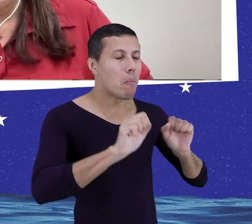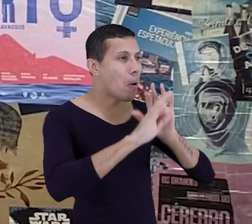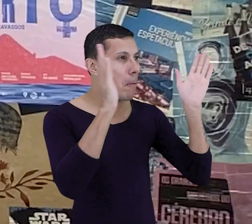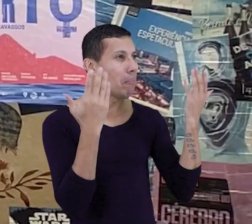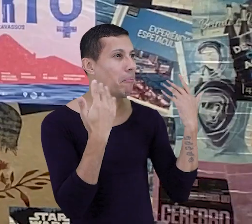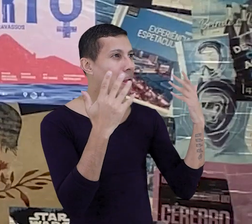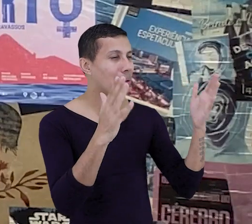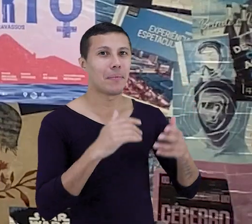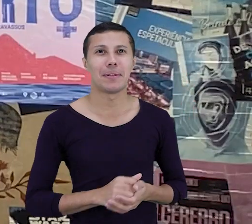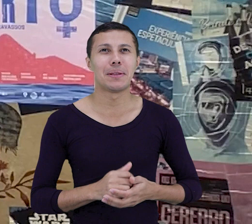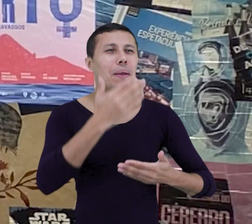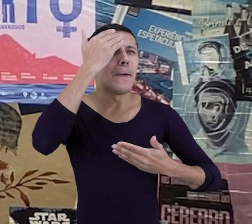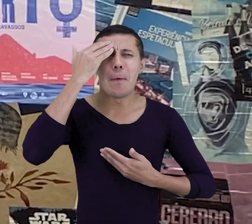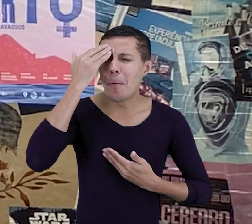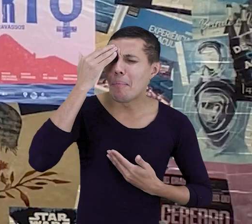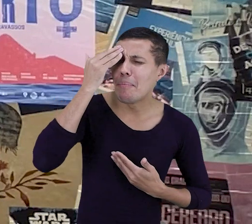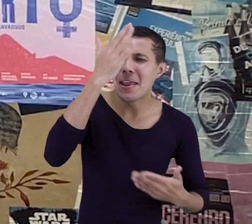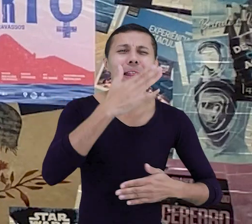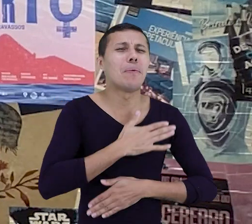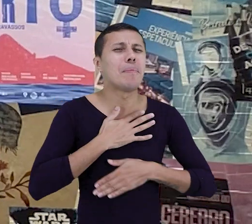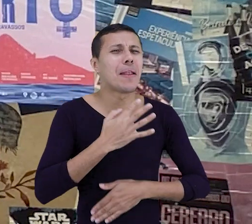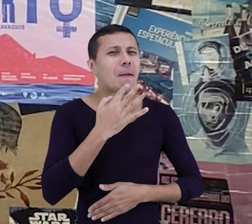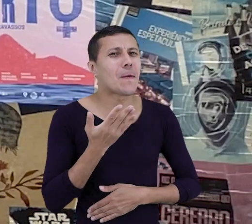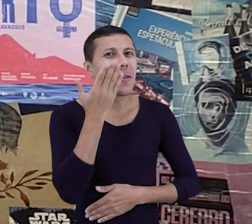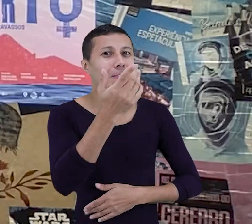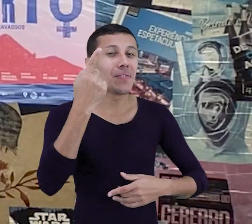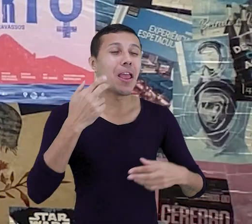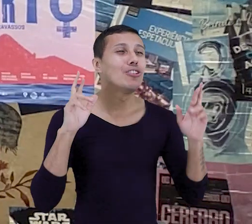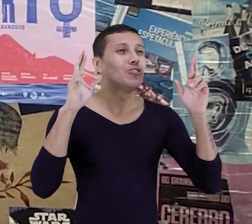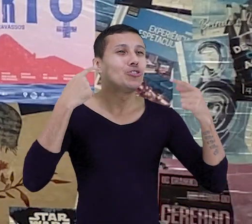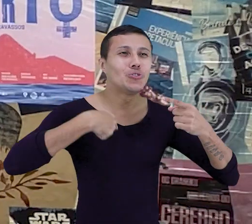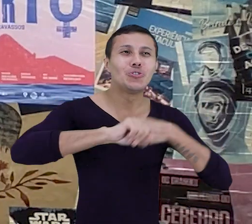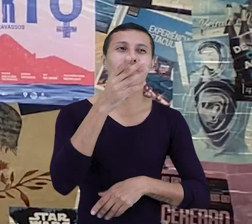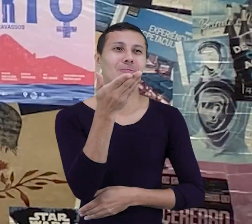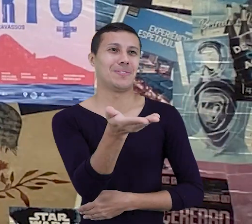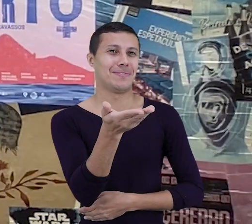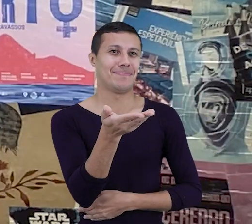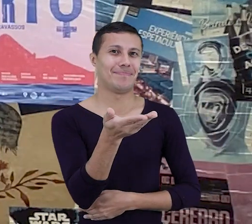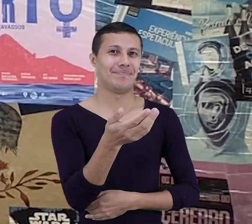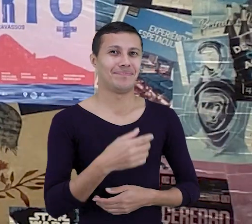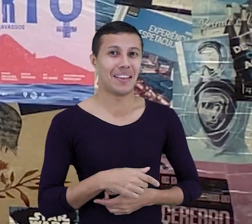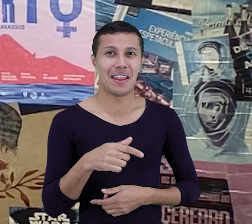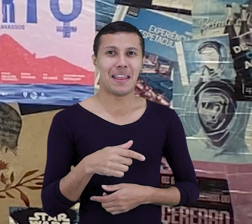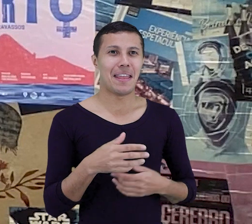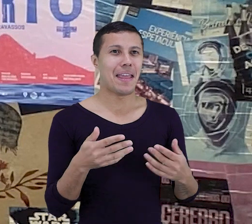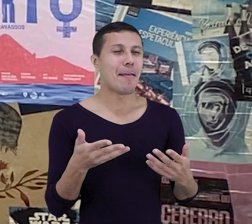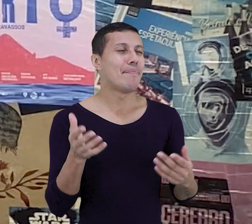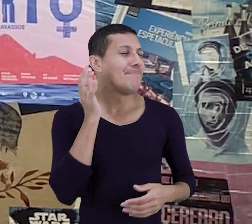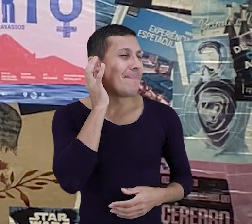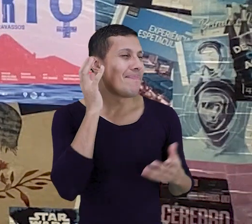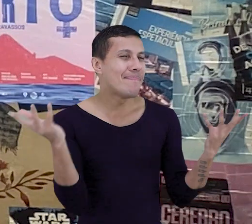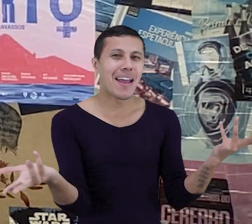Parabéns, viu? Querida, muito obrigada. Muito prazer te conhecer, viu? Sucesso para você. Realmente é muito bacana a gente